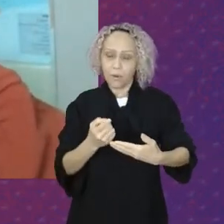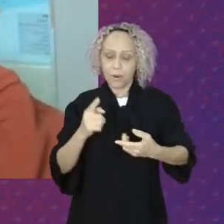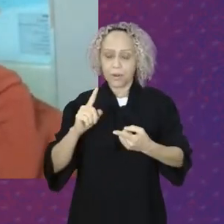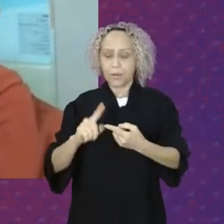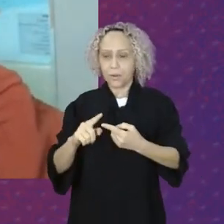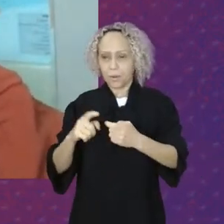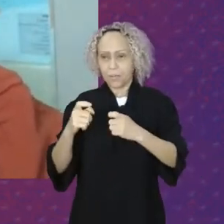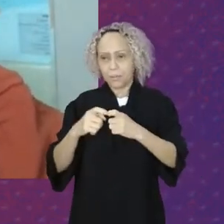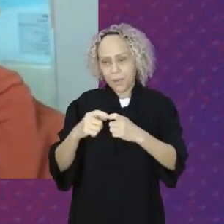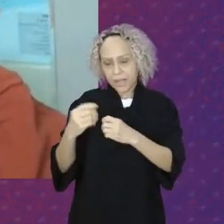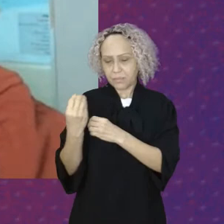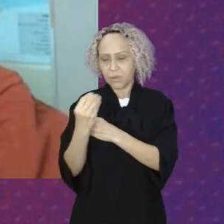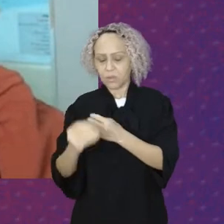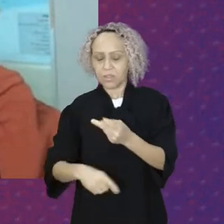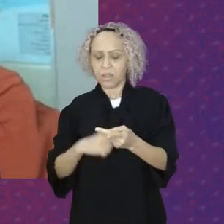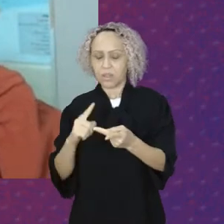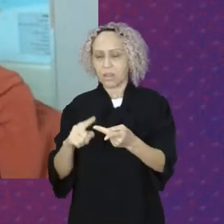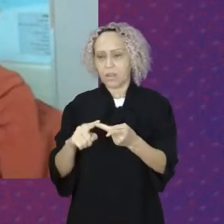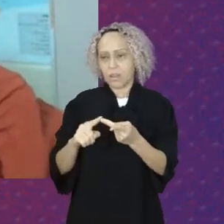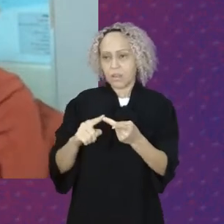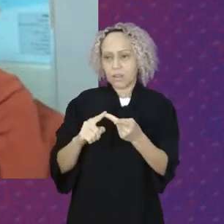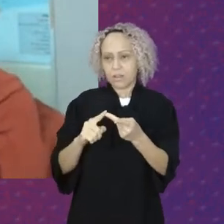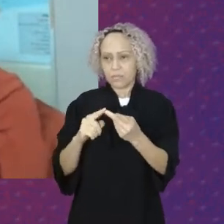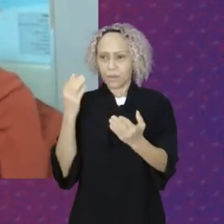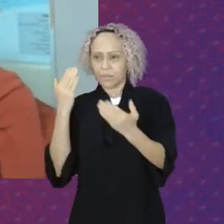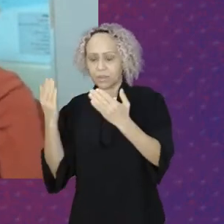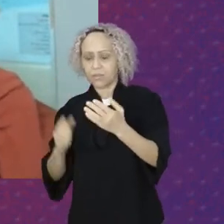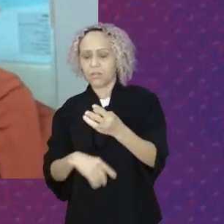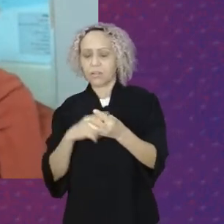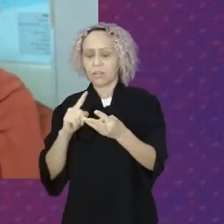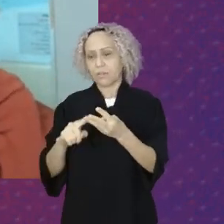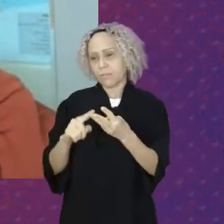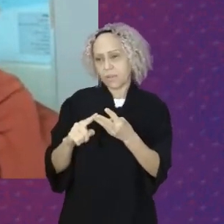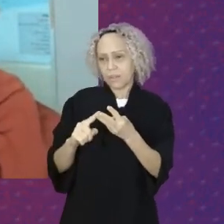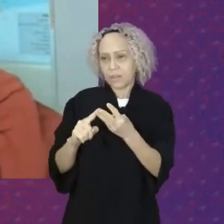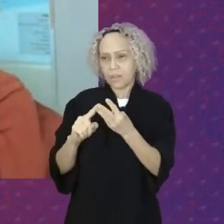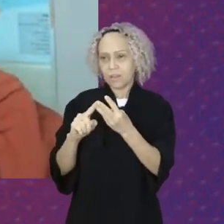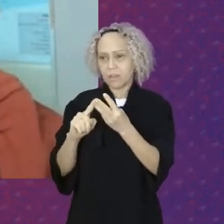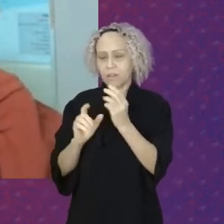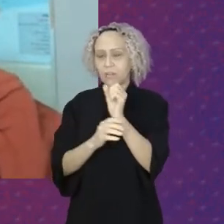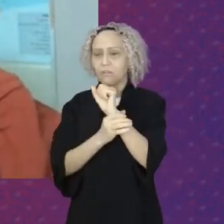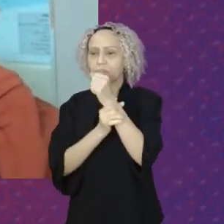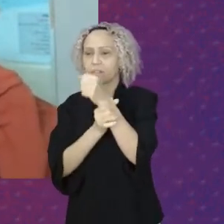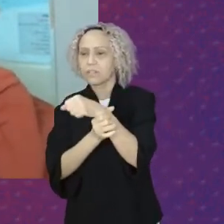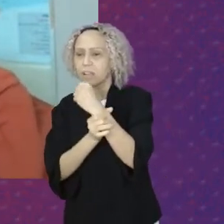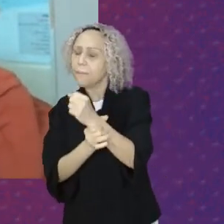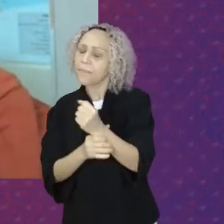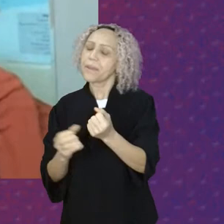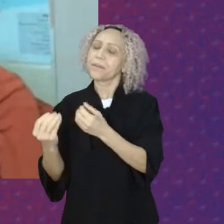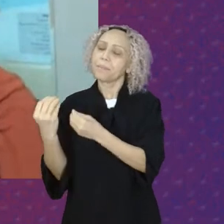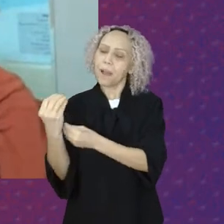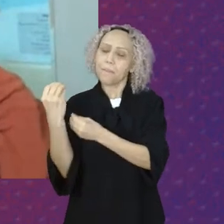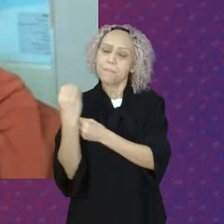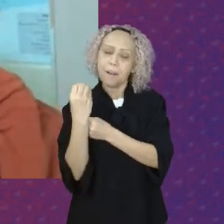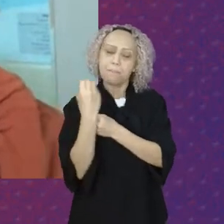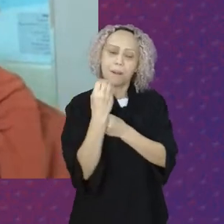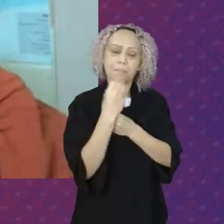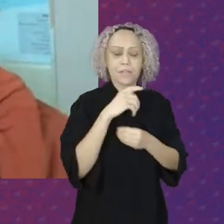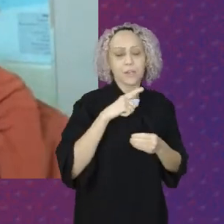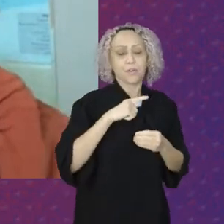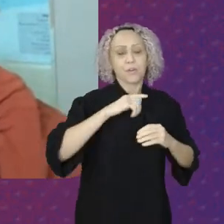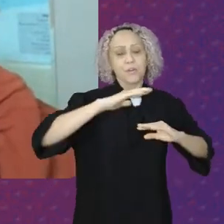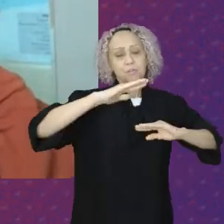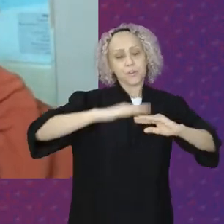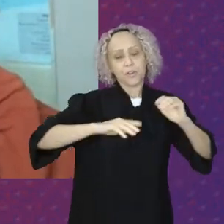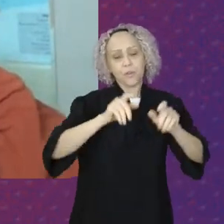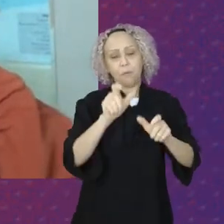saúde que me ajudaram a entender que eu podia me cuidar. E isso, gente, é o que eu desejo para todas as mulheres hoje.